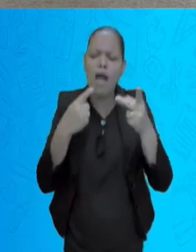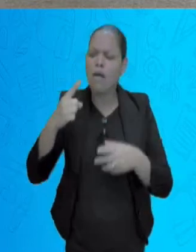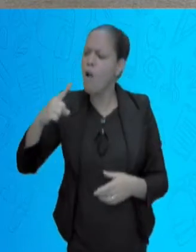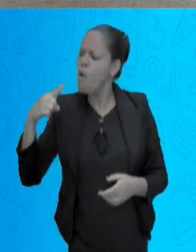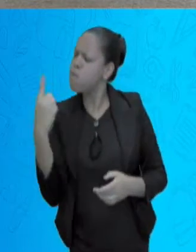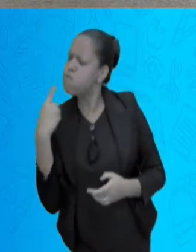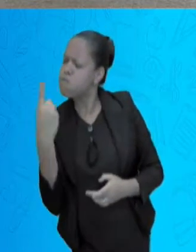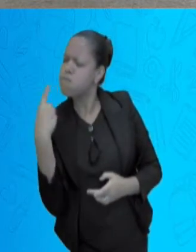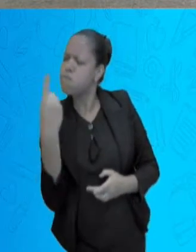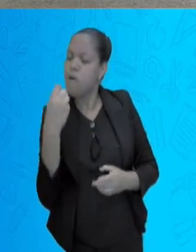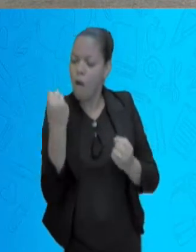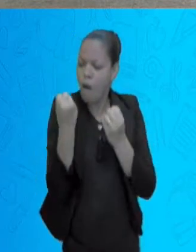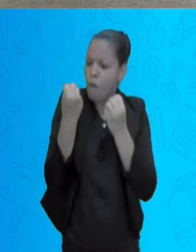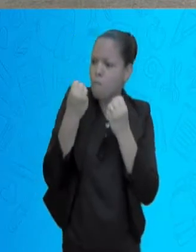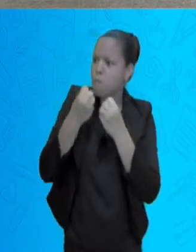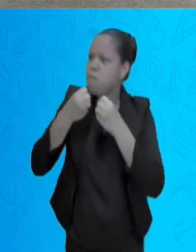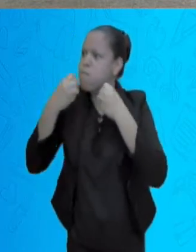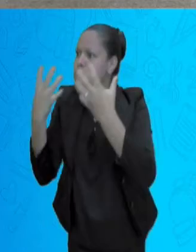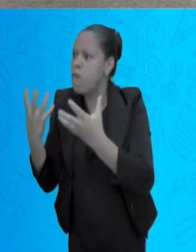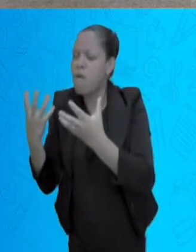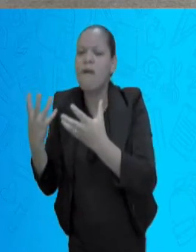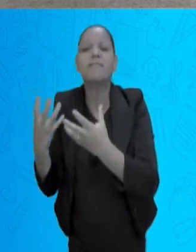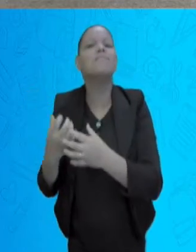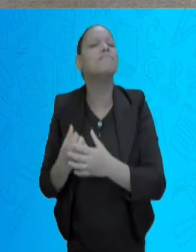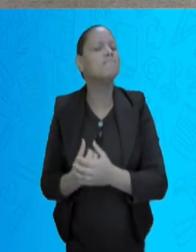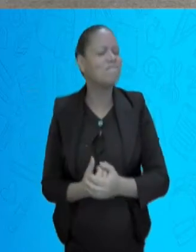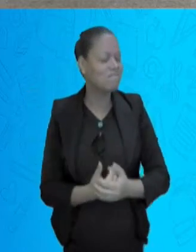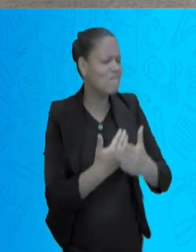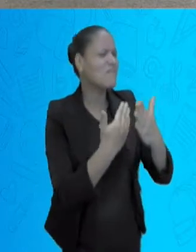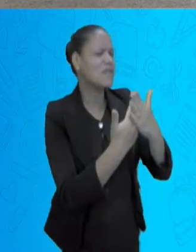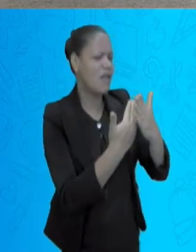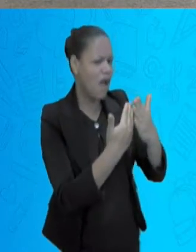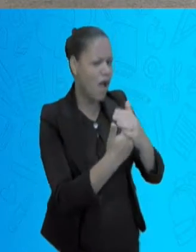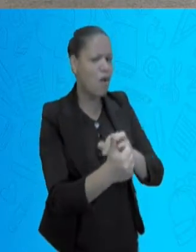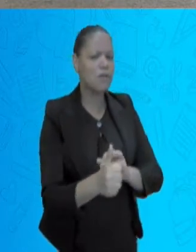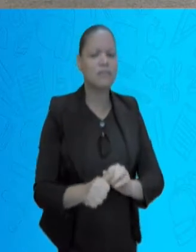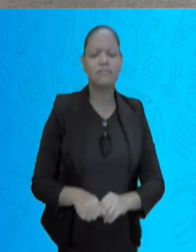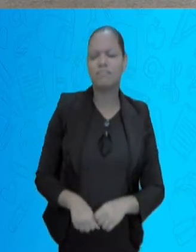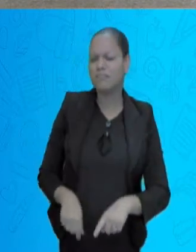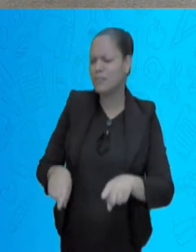compreensão do texto e trabalhando ortografia.